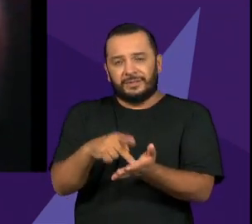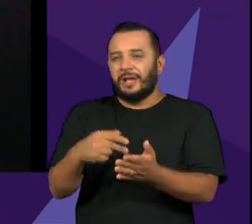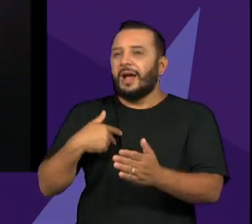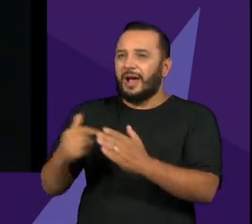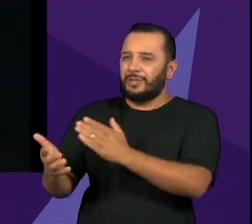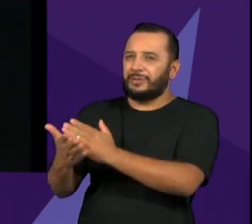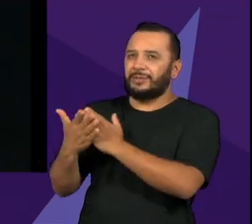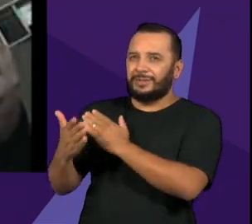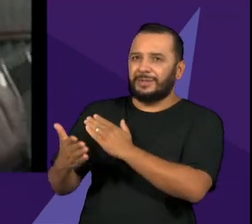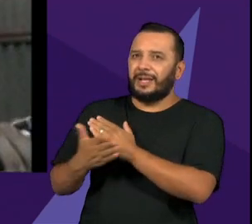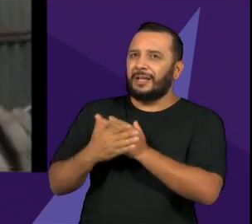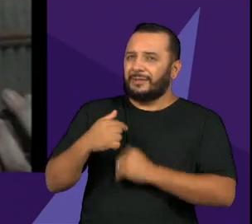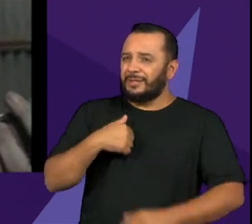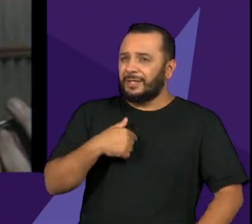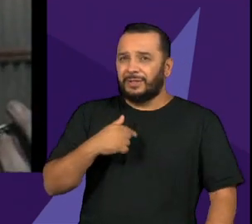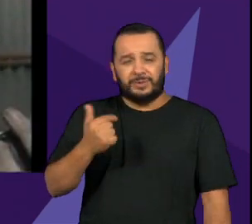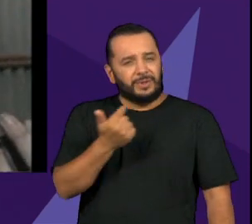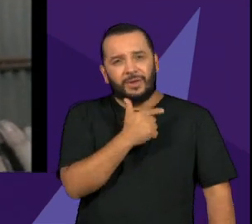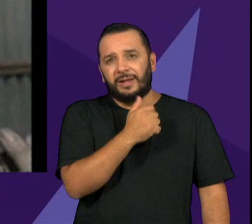Fizeram subir.